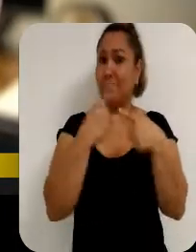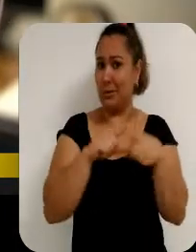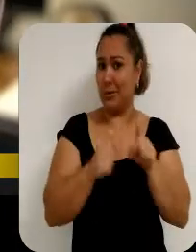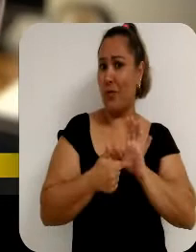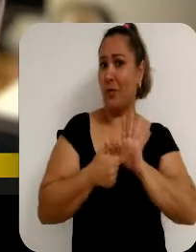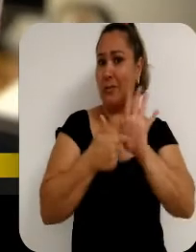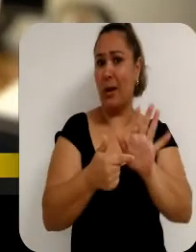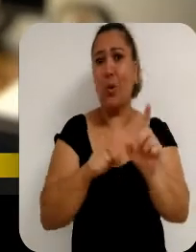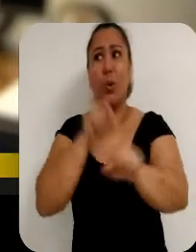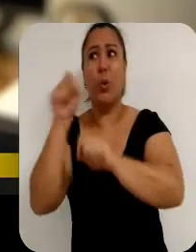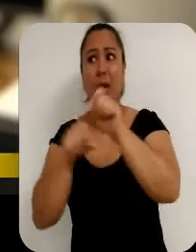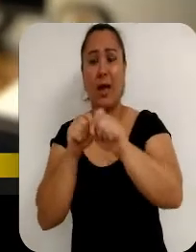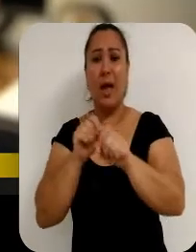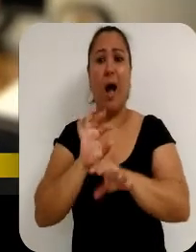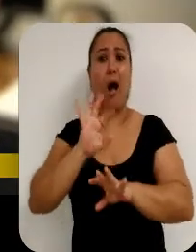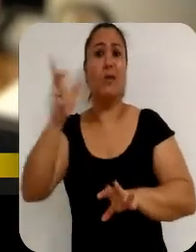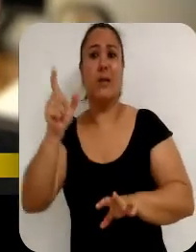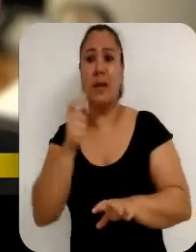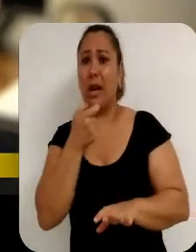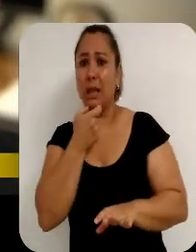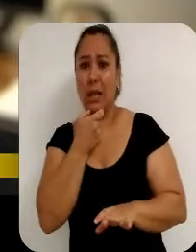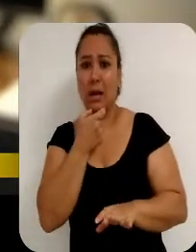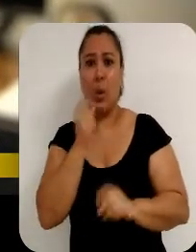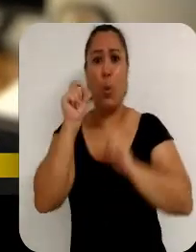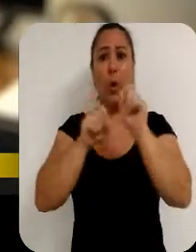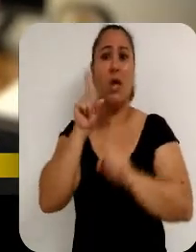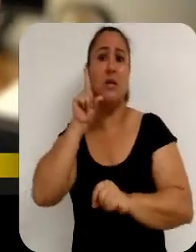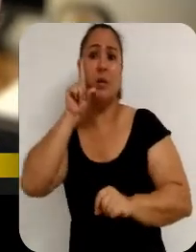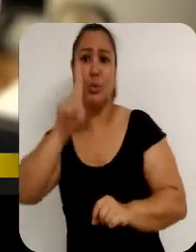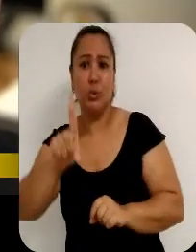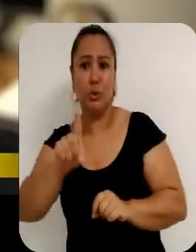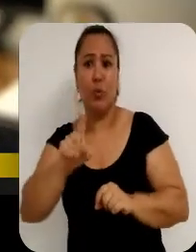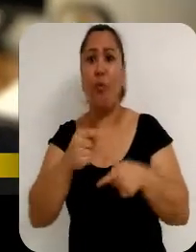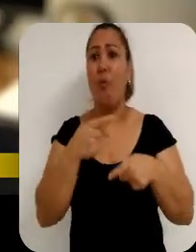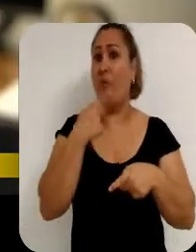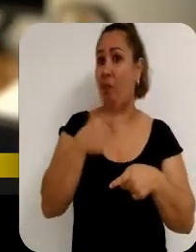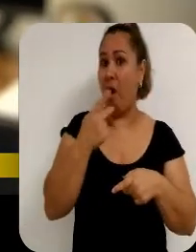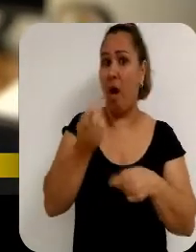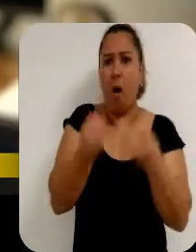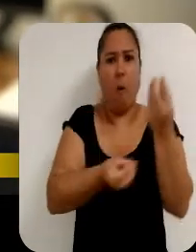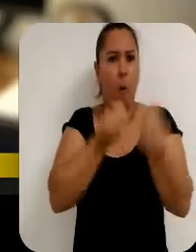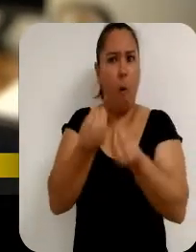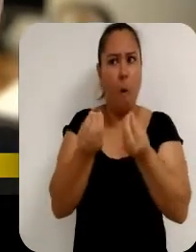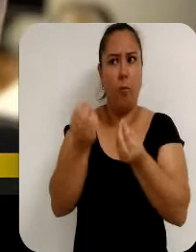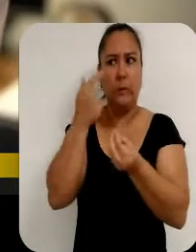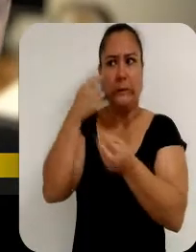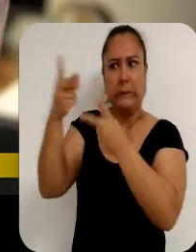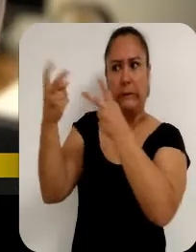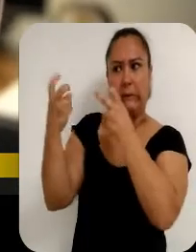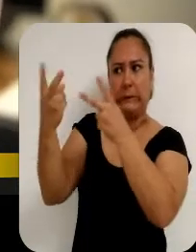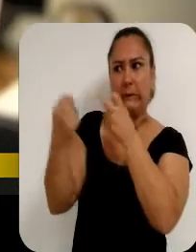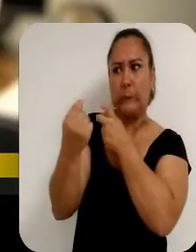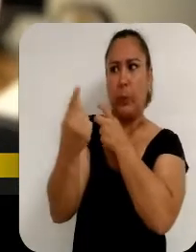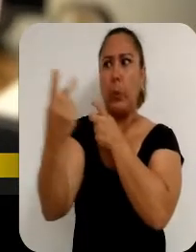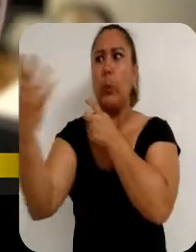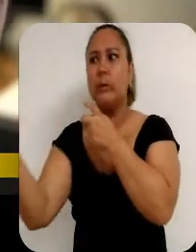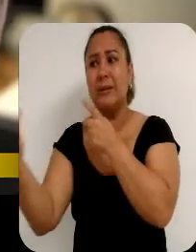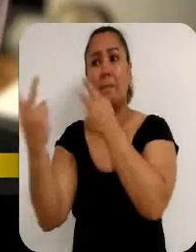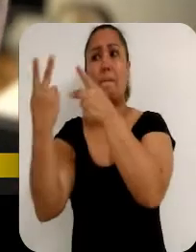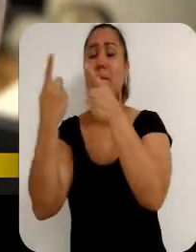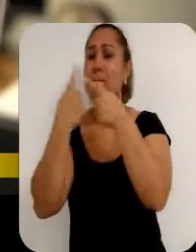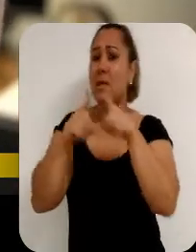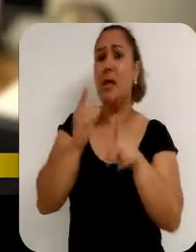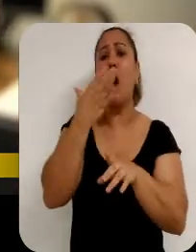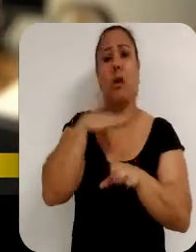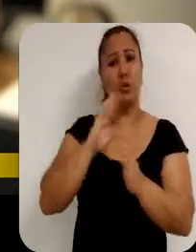acontece nos Estados Unidos. Vou dizer quais são os vieses de usar os números deles, mas eu acho que o Brasil é relativamente comparável com os Estados Unidos porque